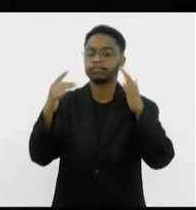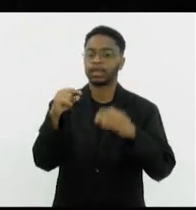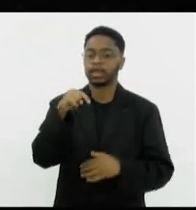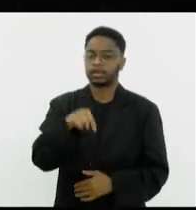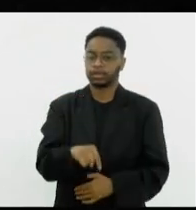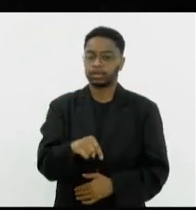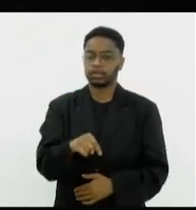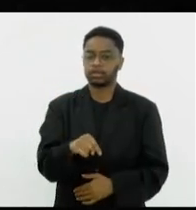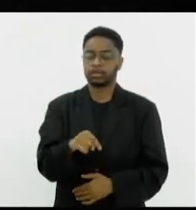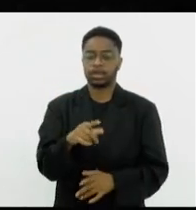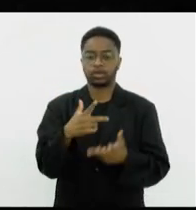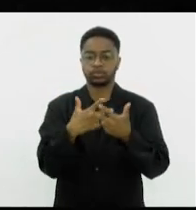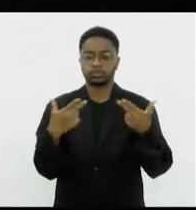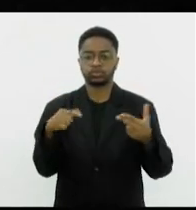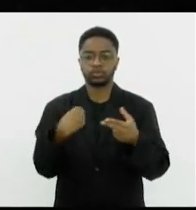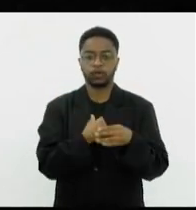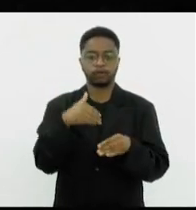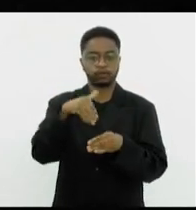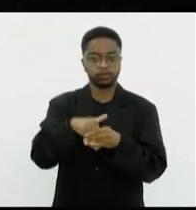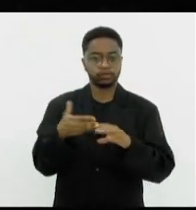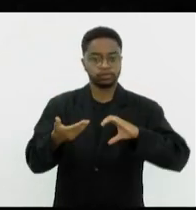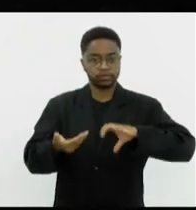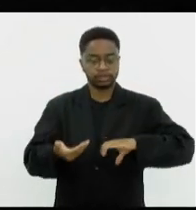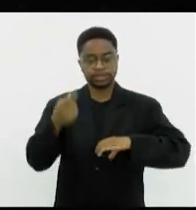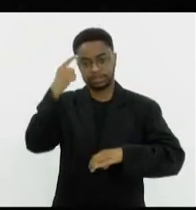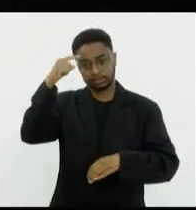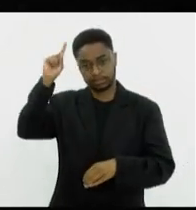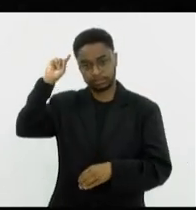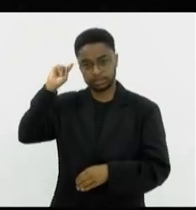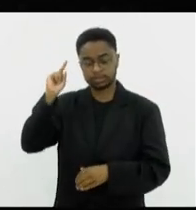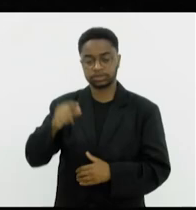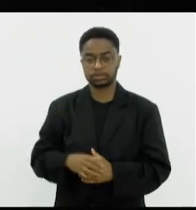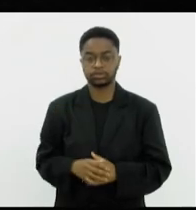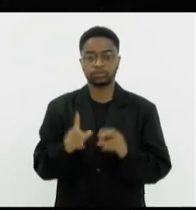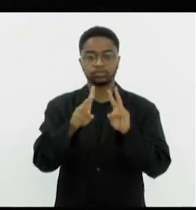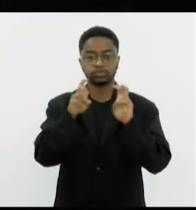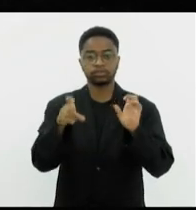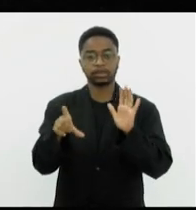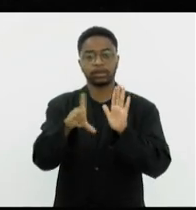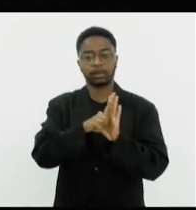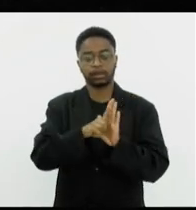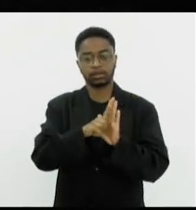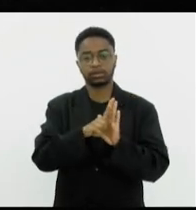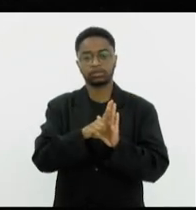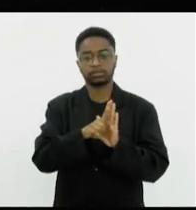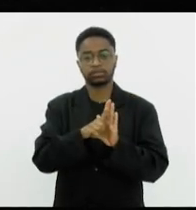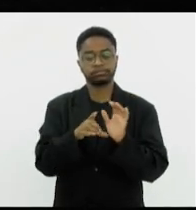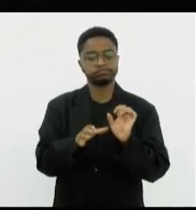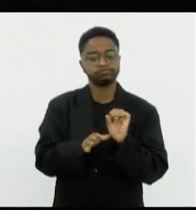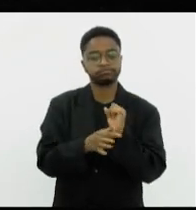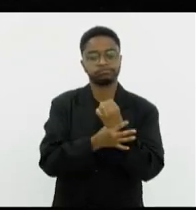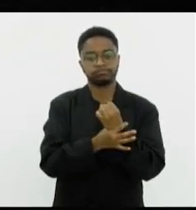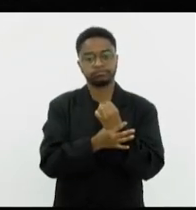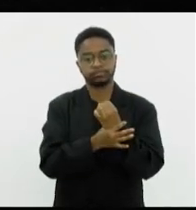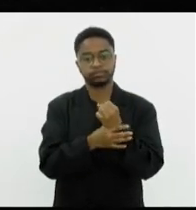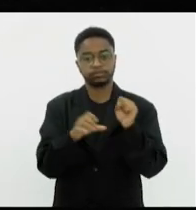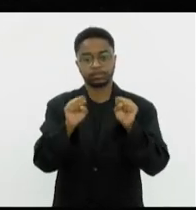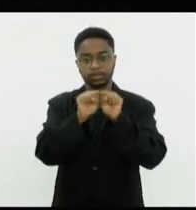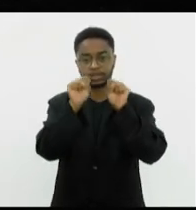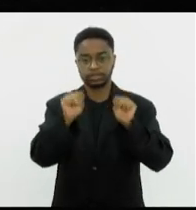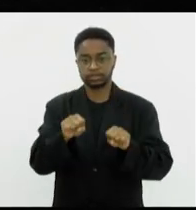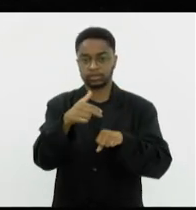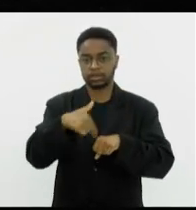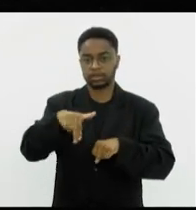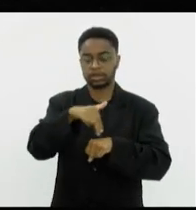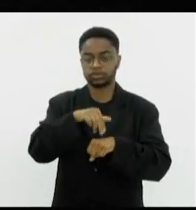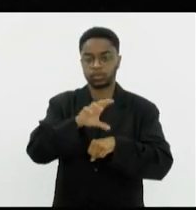o que foi votado no Congresso Nacional na semana passada, da lei que garante o Sistema